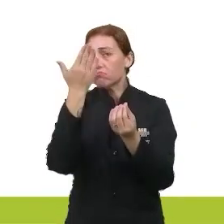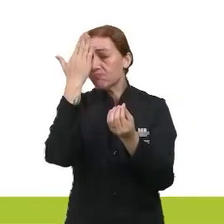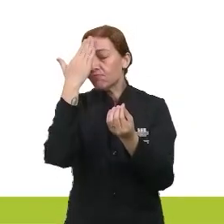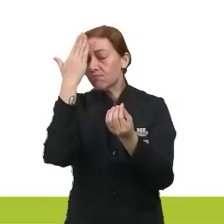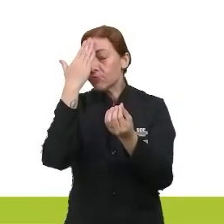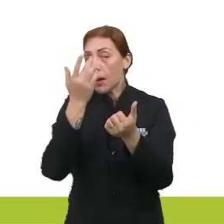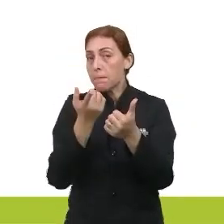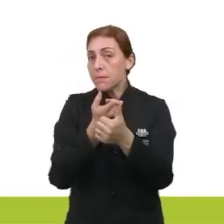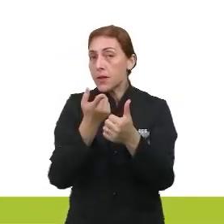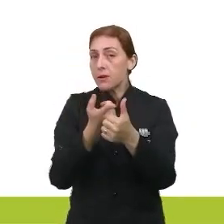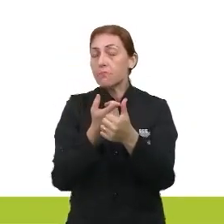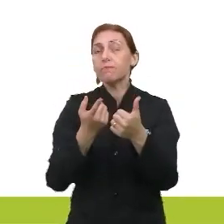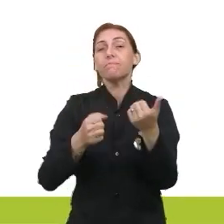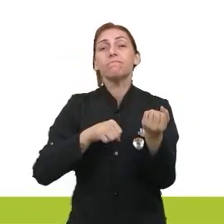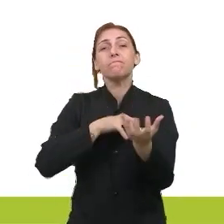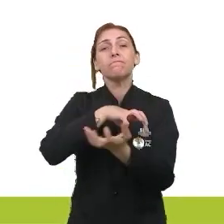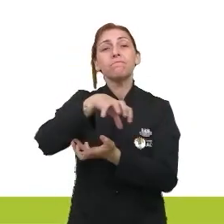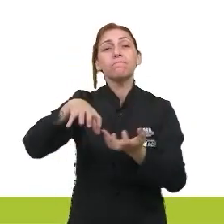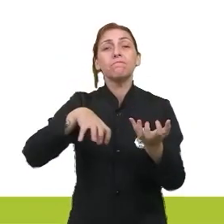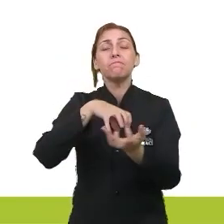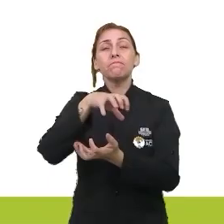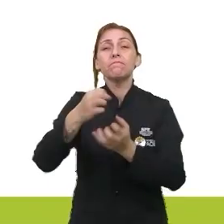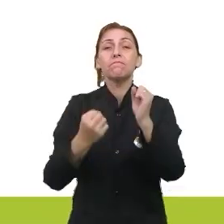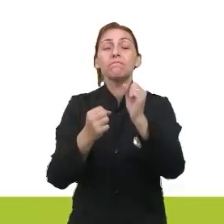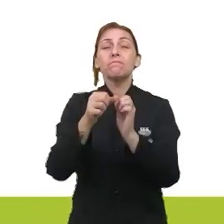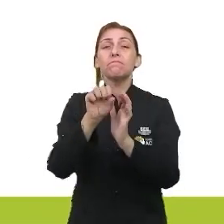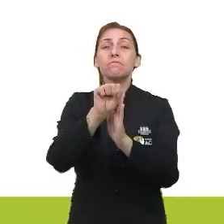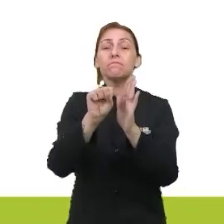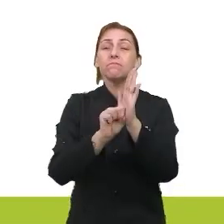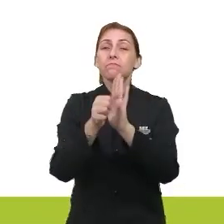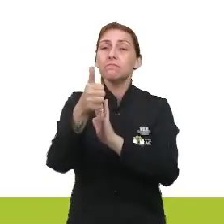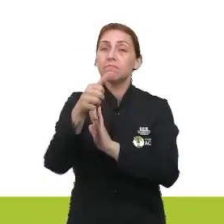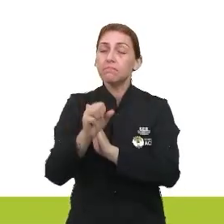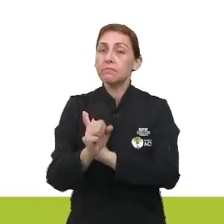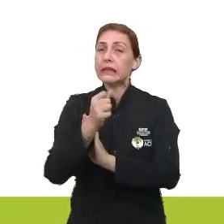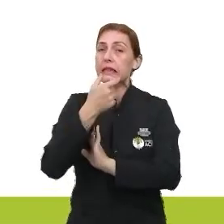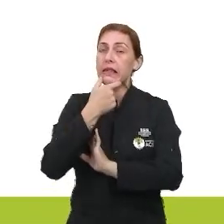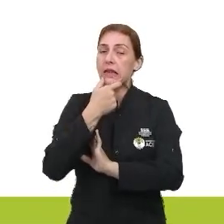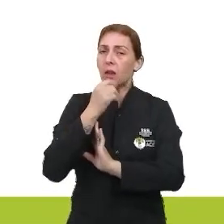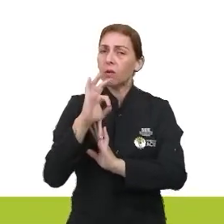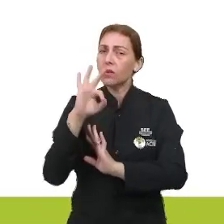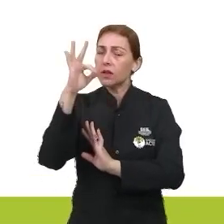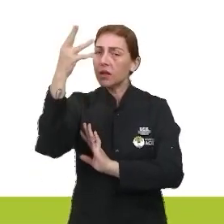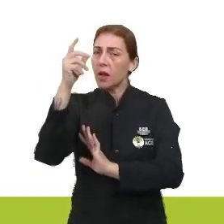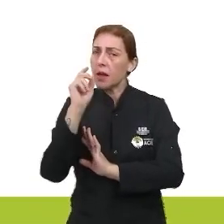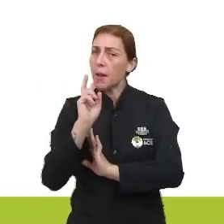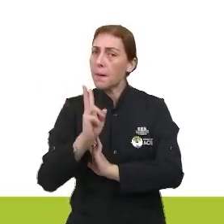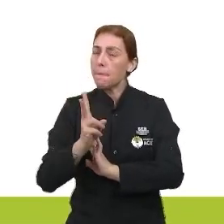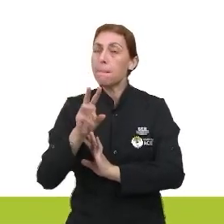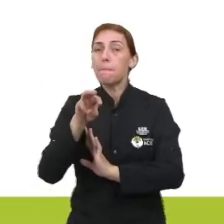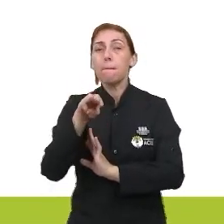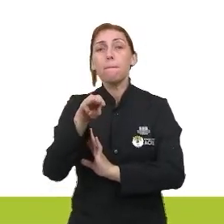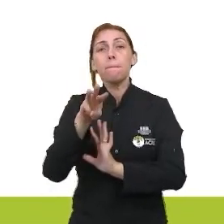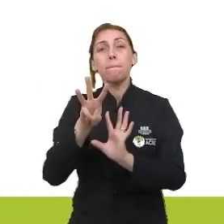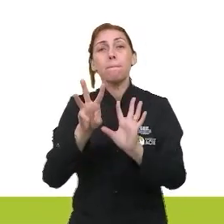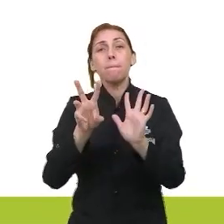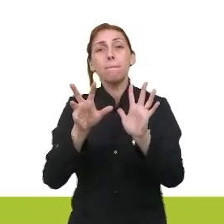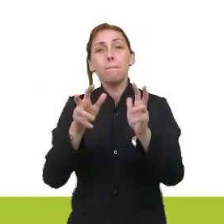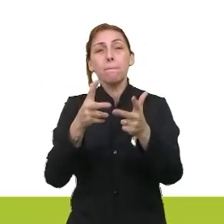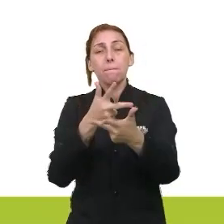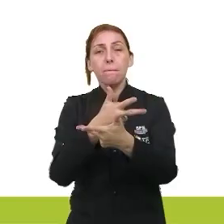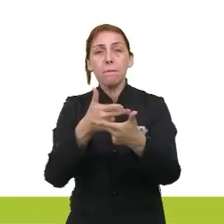primeira Revolução Industrial, século XVIII, nela, na Grã-Bretanha, aconteceu a mecanização,